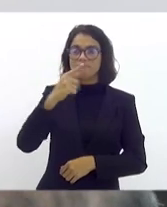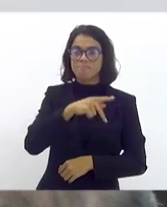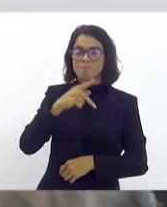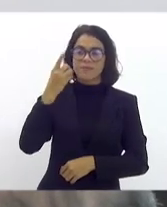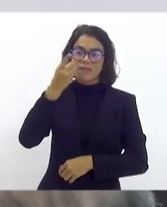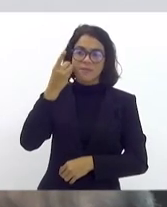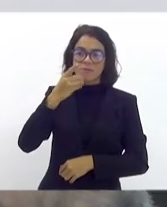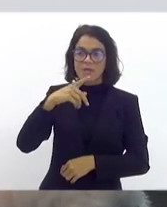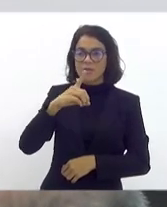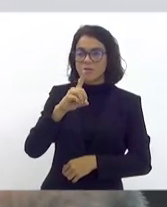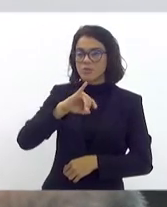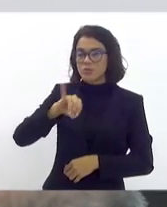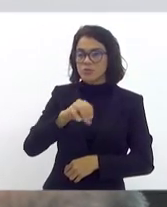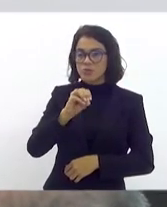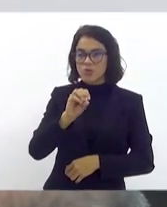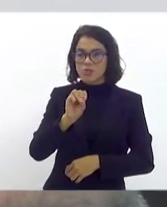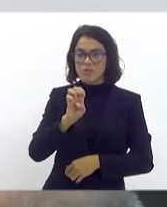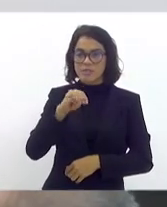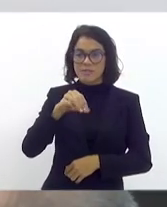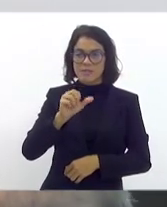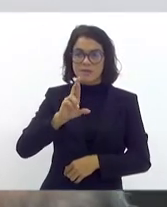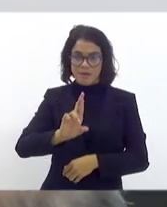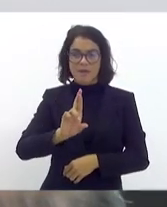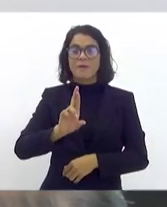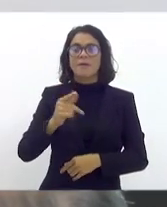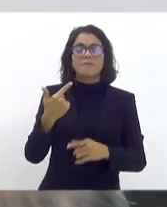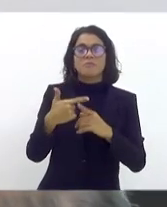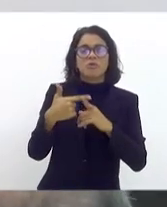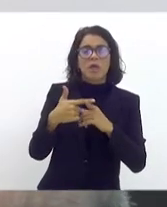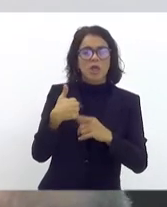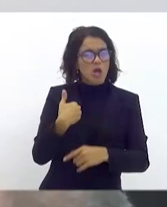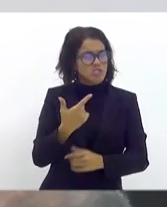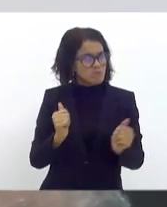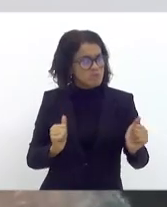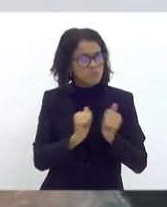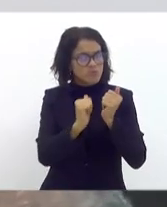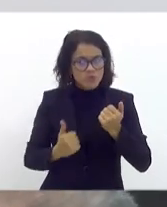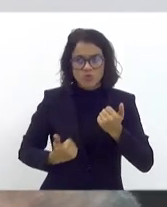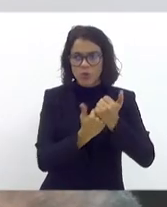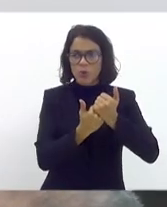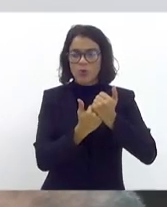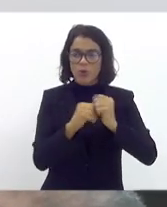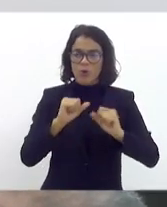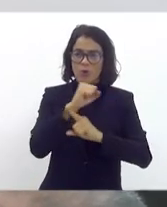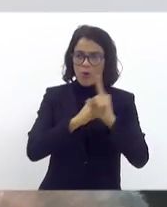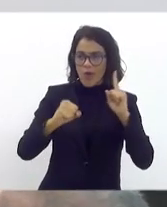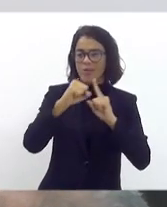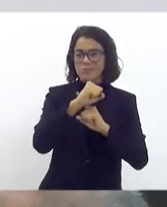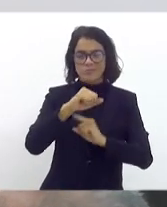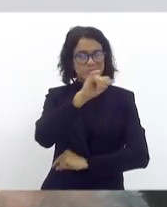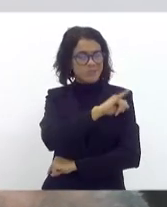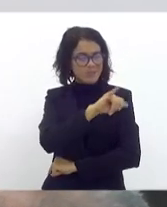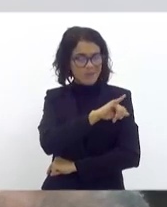Josemar, expor à sociedade fluminense que a gente está ao lado dela na garantia dos direitos do setor